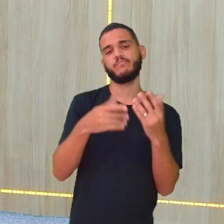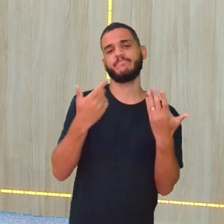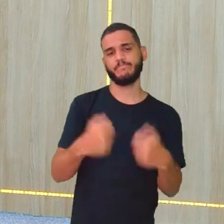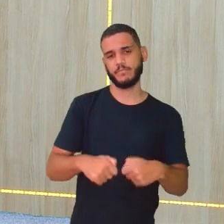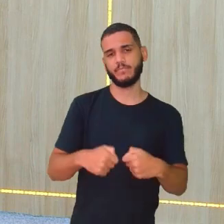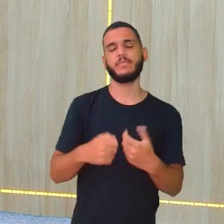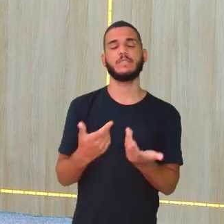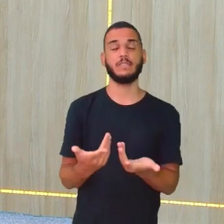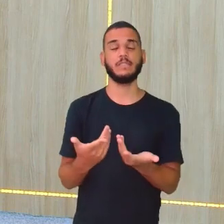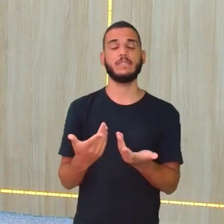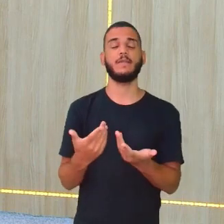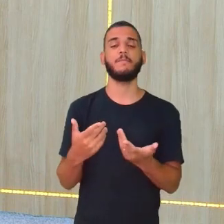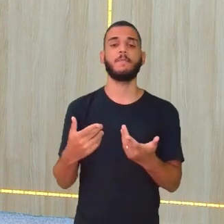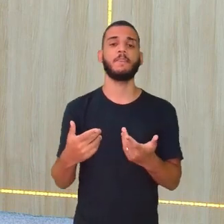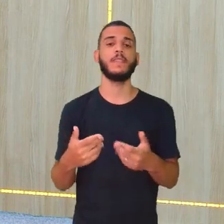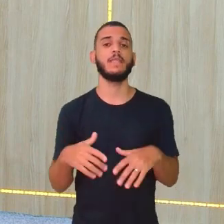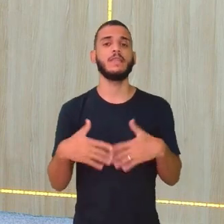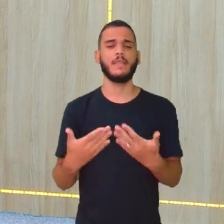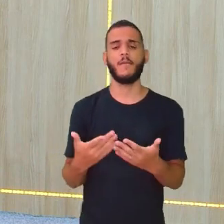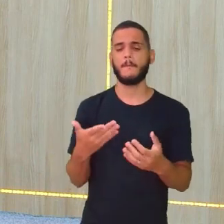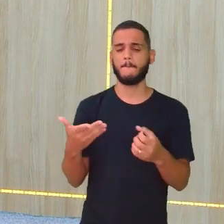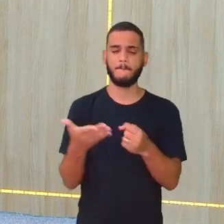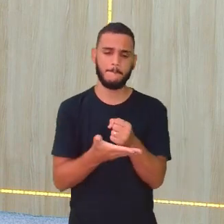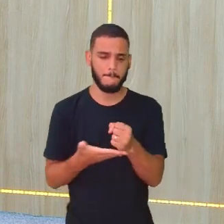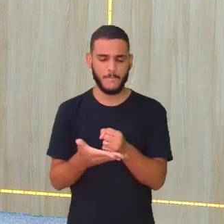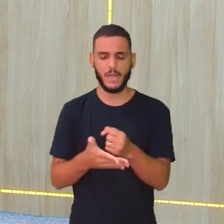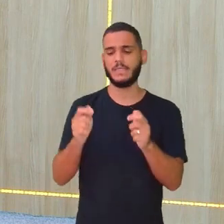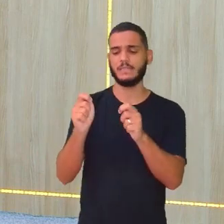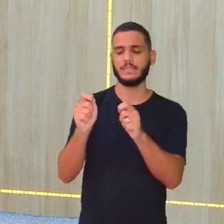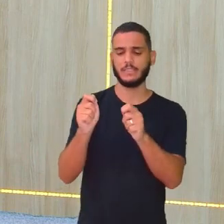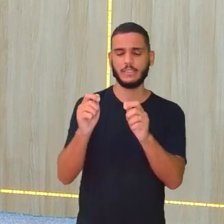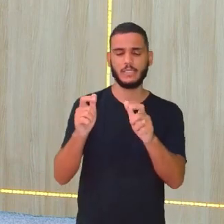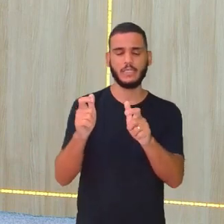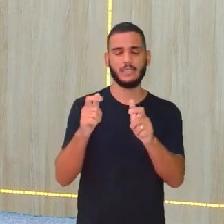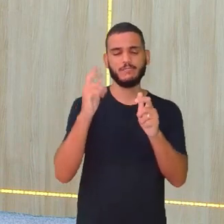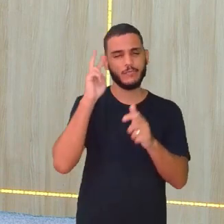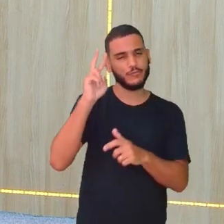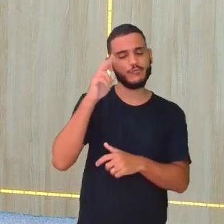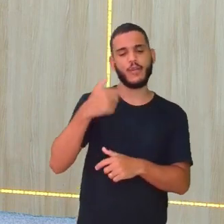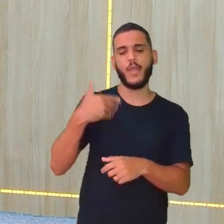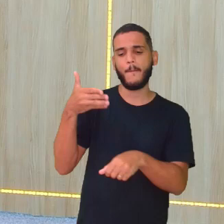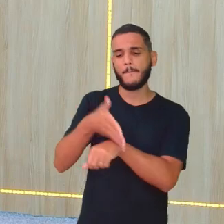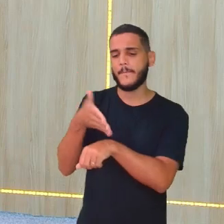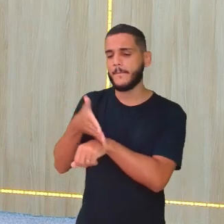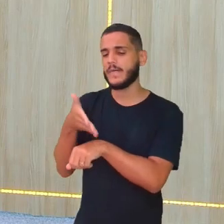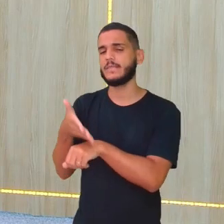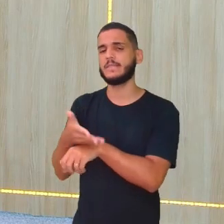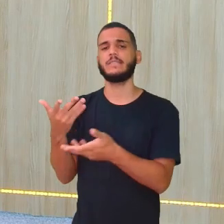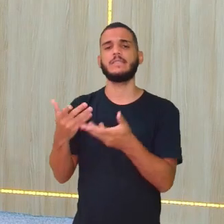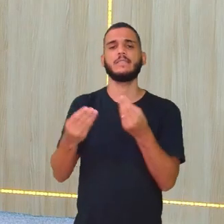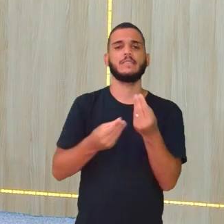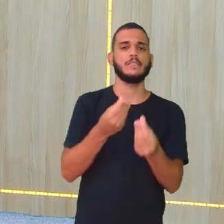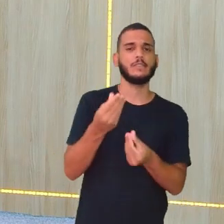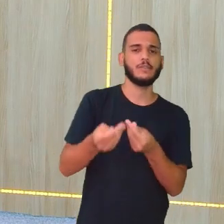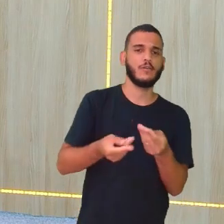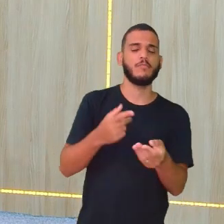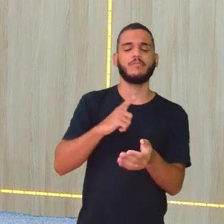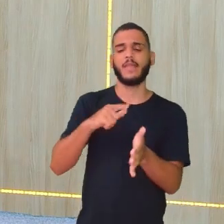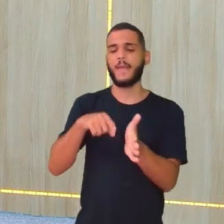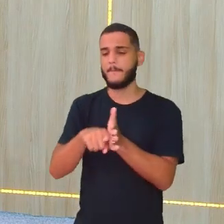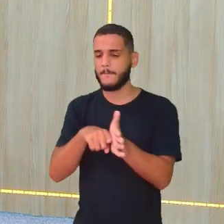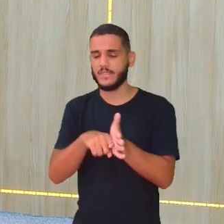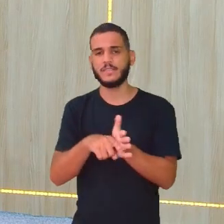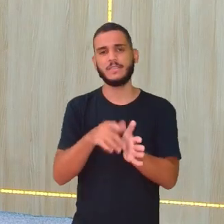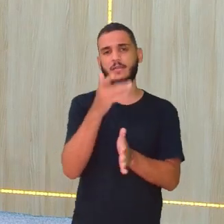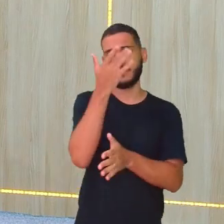E aí eu pesquiso essa base, de onde está vindo essa história, e a gente vai entrando dentro dessas pesquisas, né?